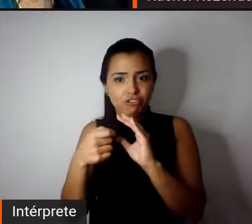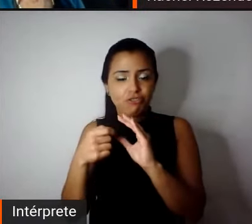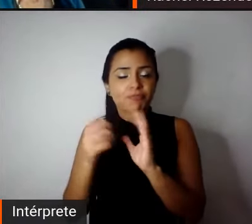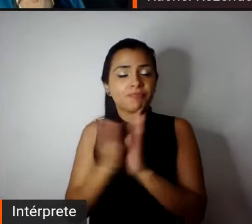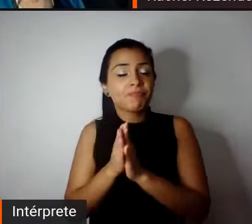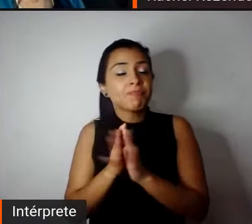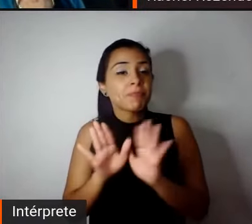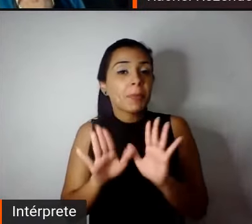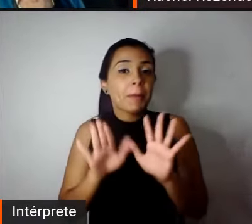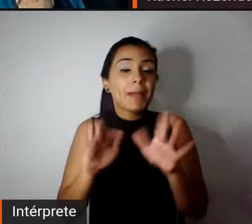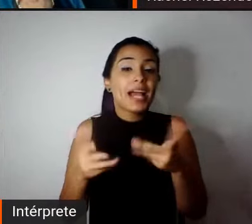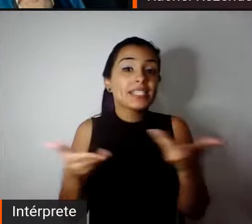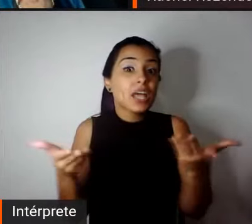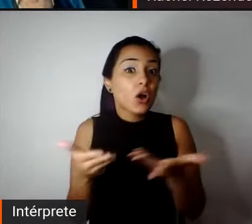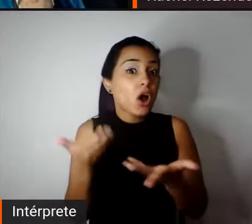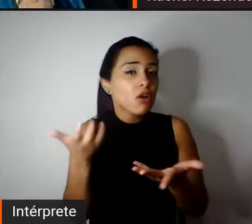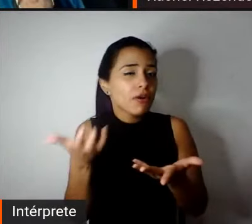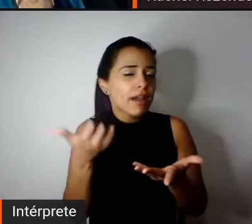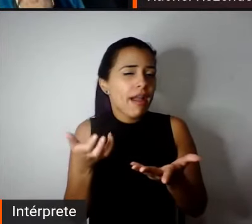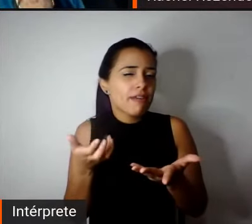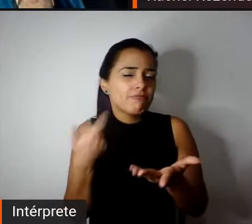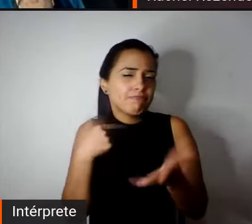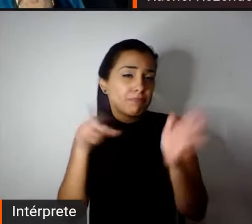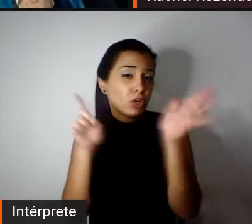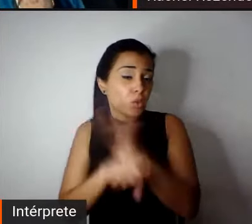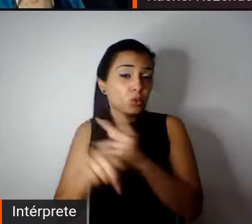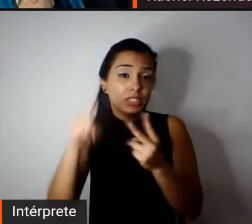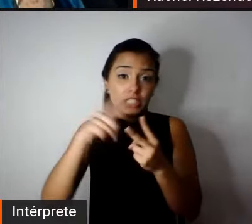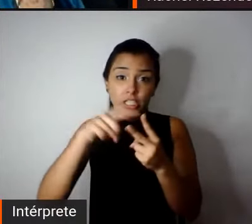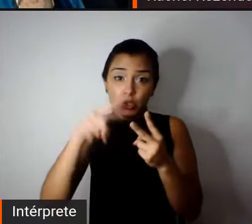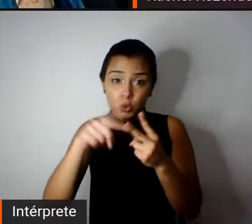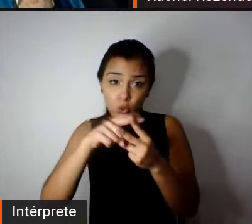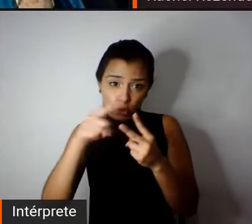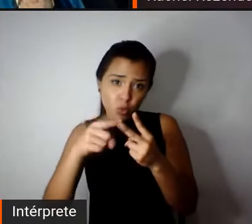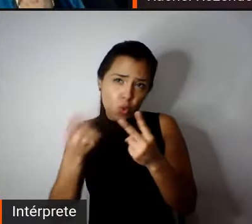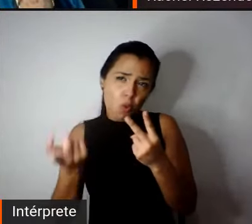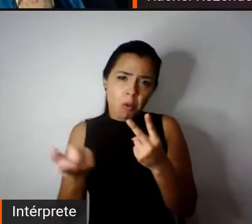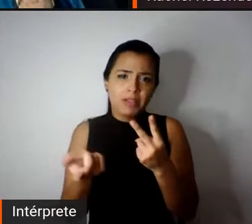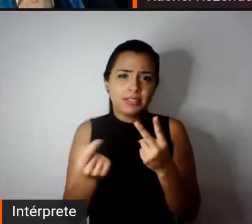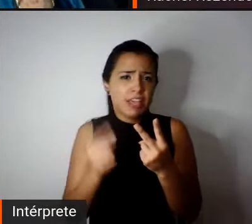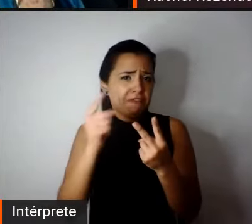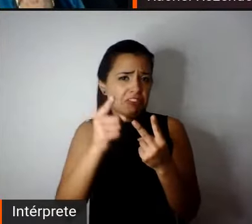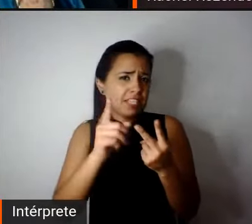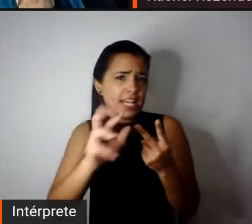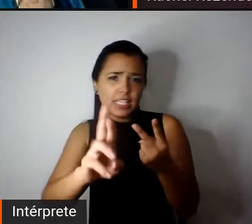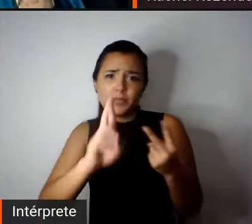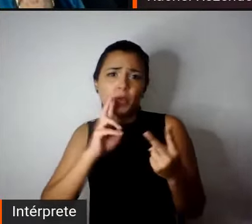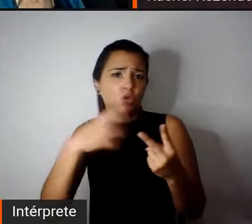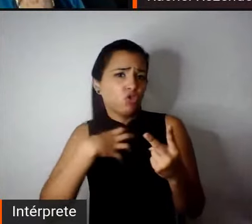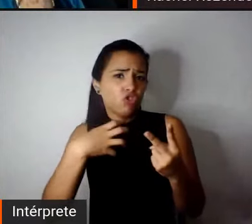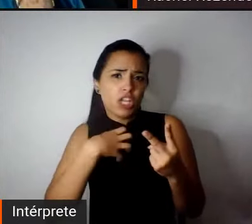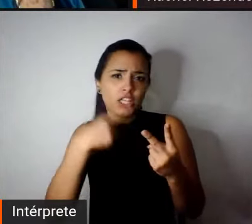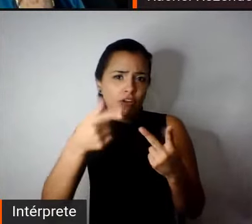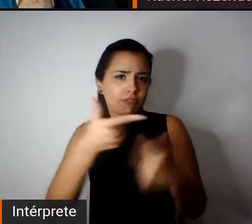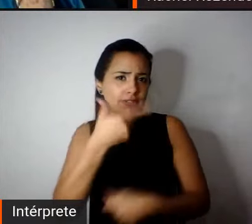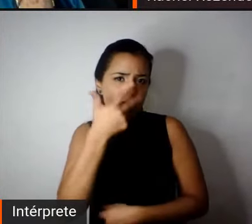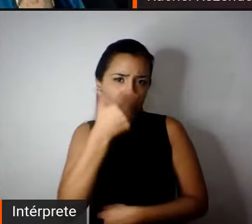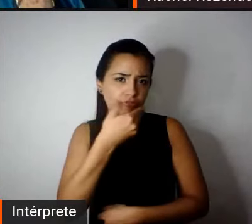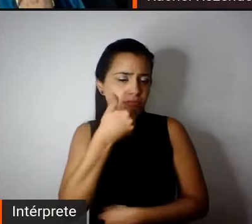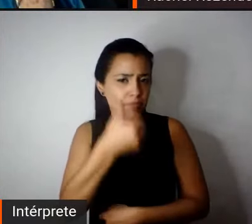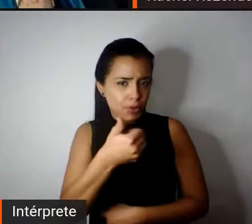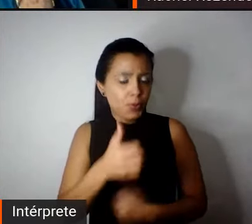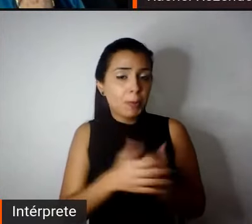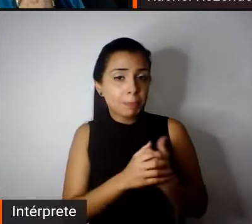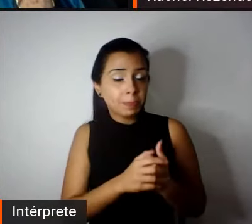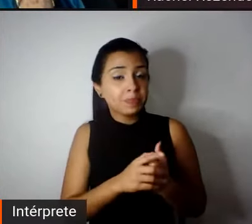você responde e desenvolve como quiser. Na verdade, duas proposições. E a primeira é o seguinte, a gente incluiu lá no